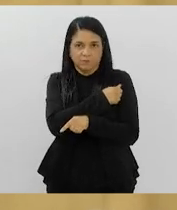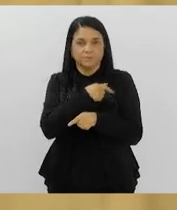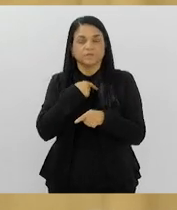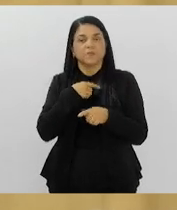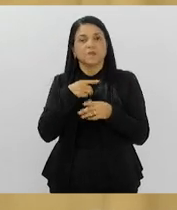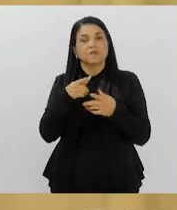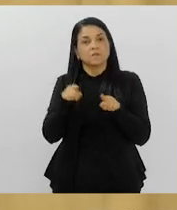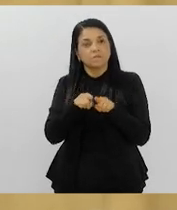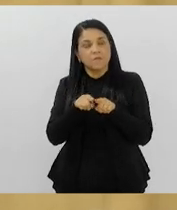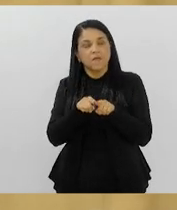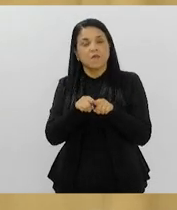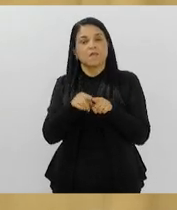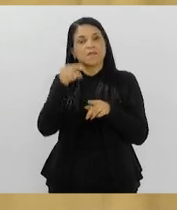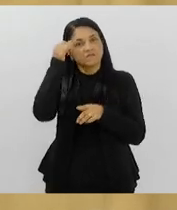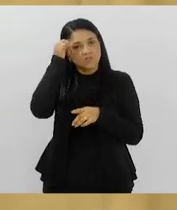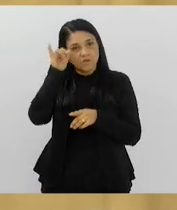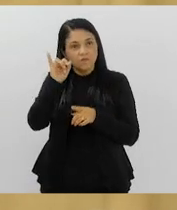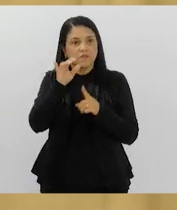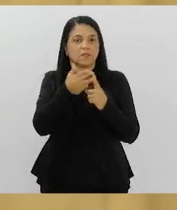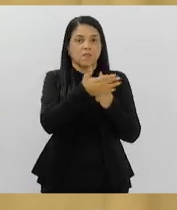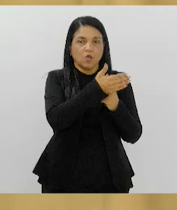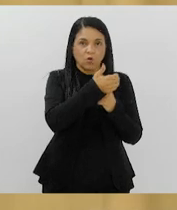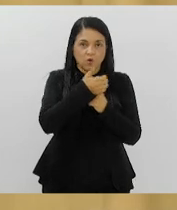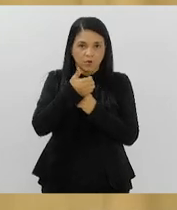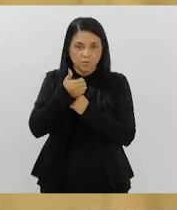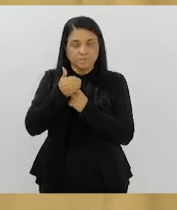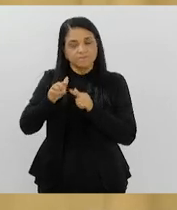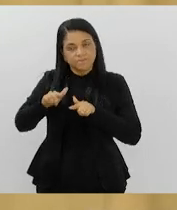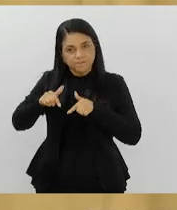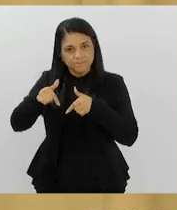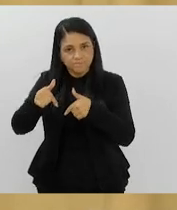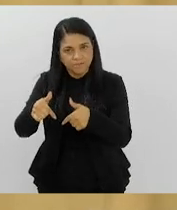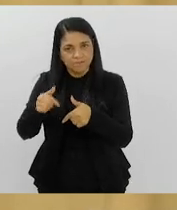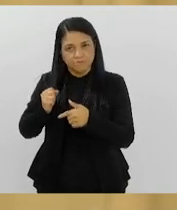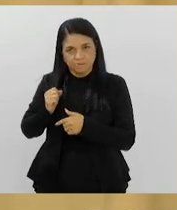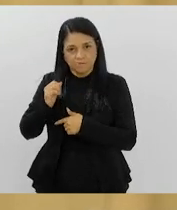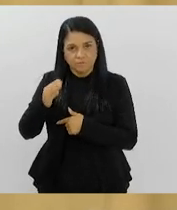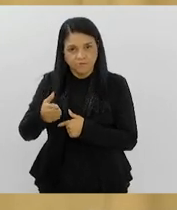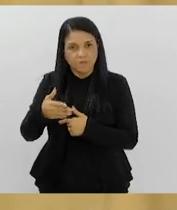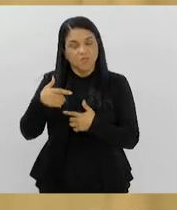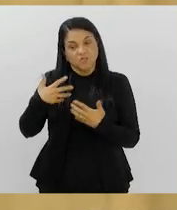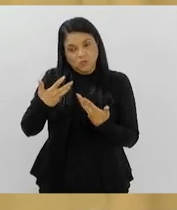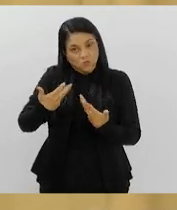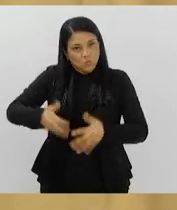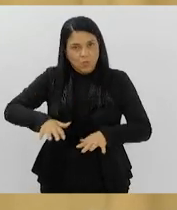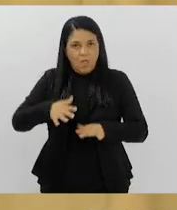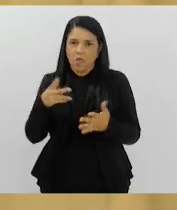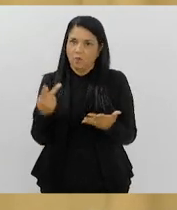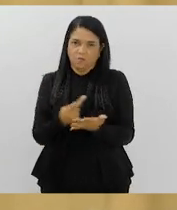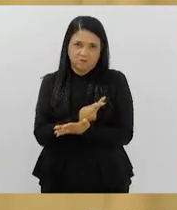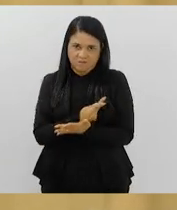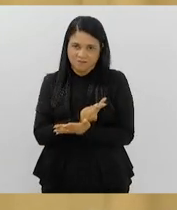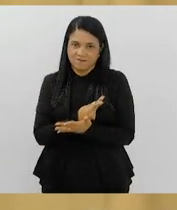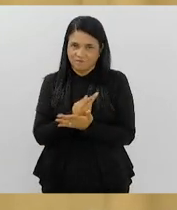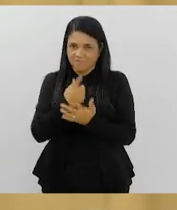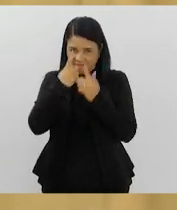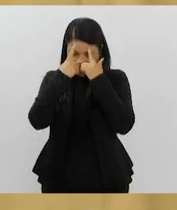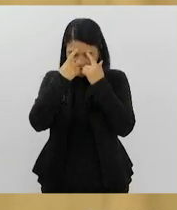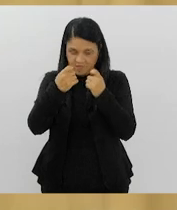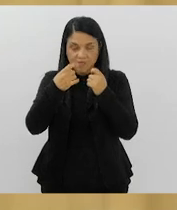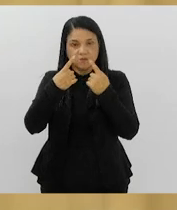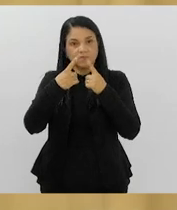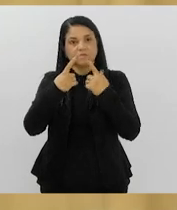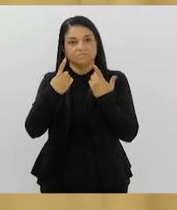em preventivas e de acolhimento, né? Preventivas, ações que a gente não quer que aconteça, que a gente está